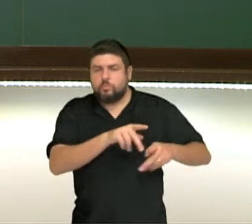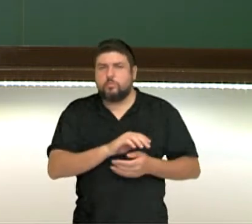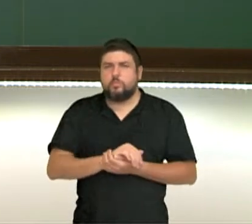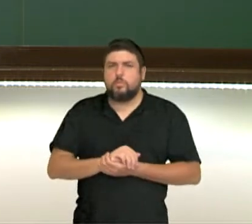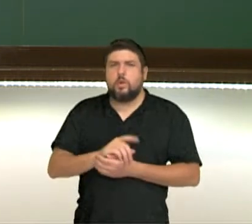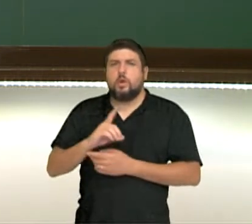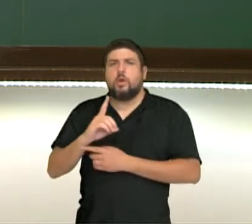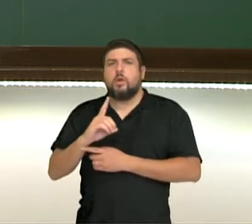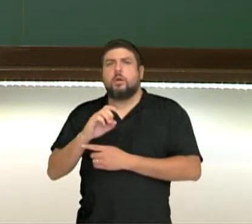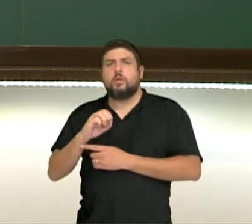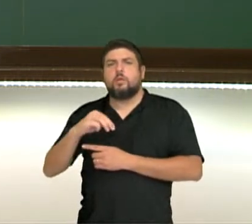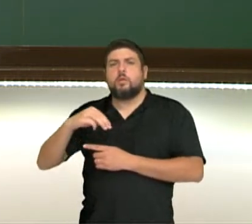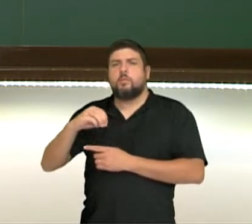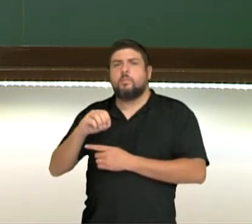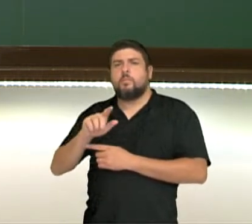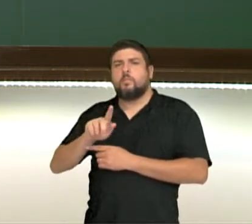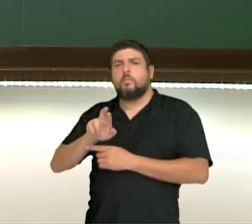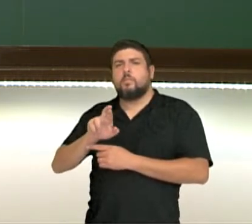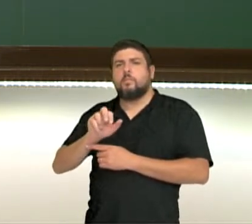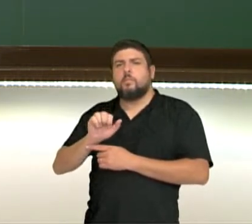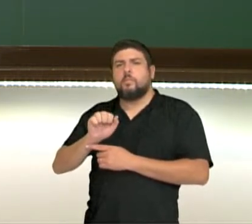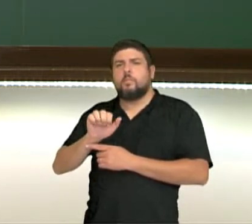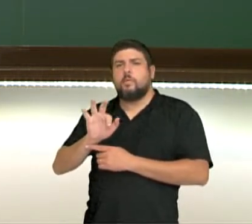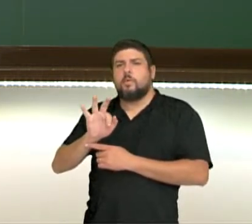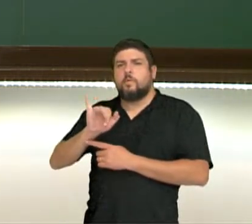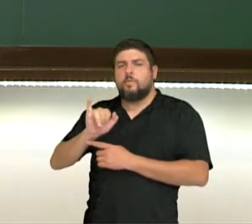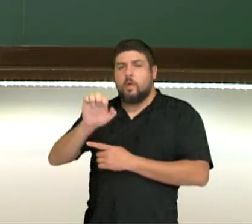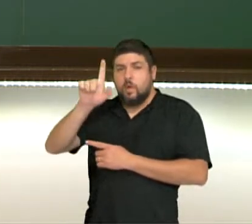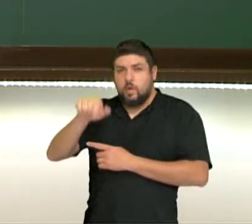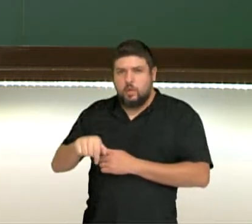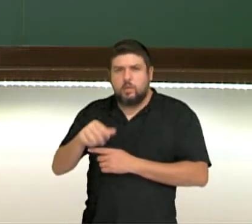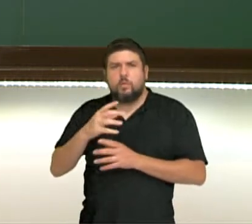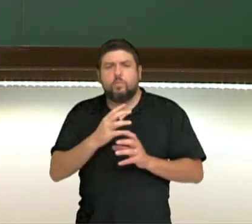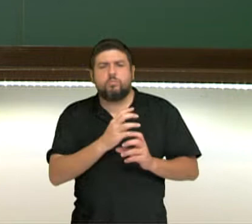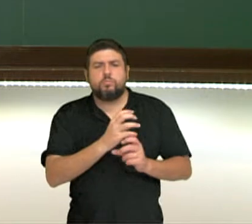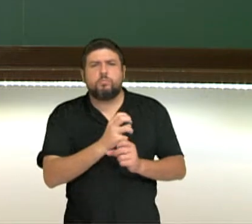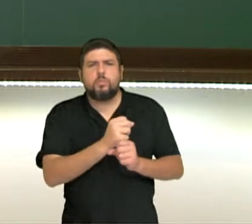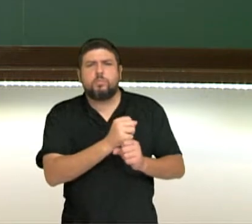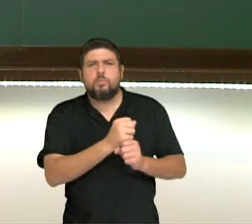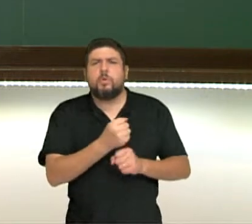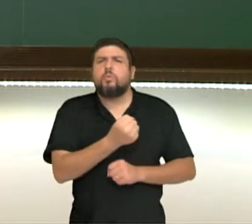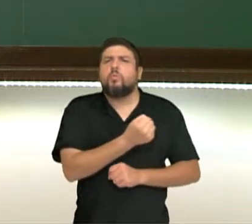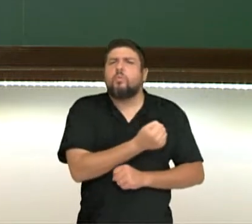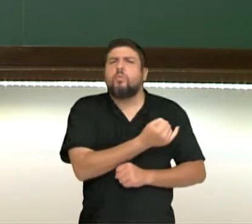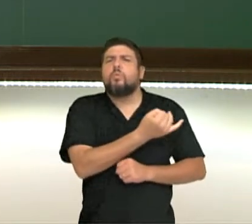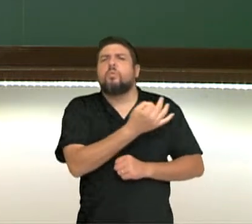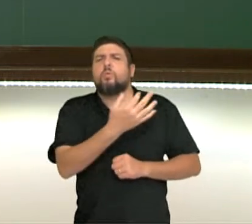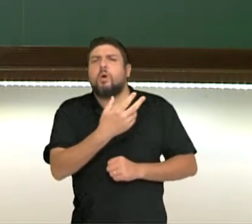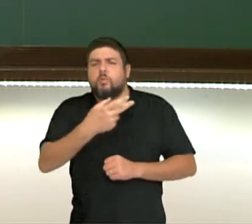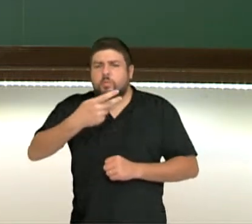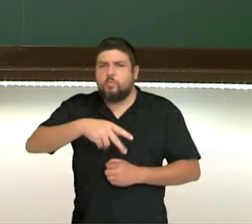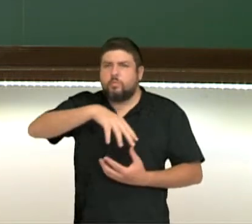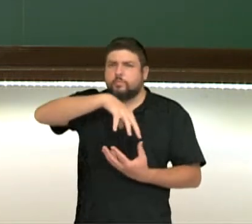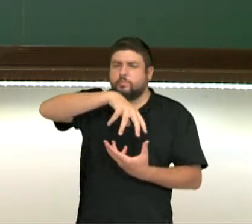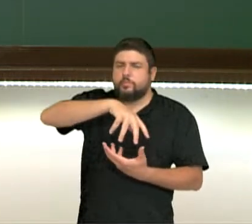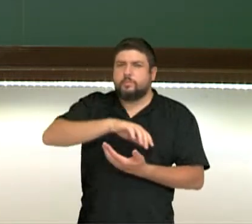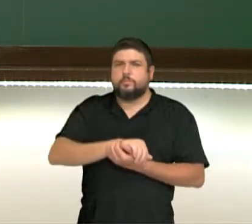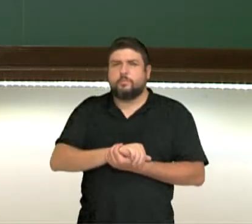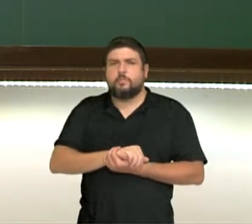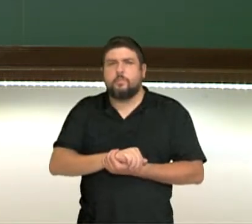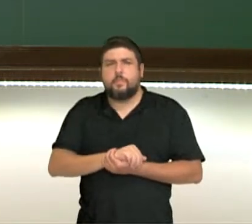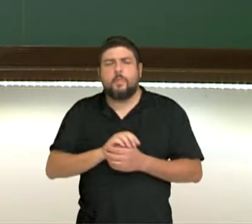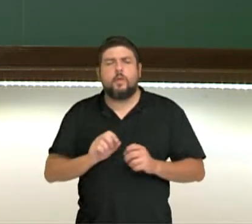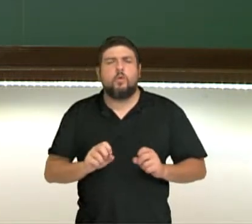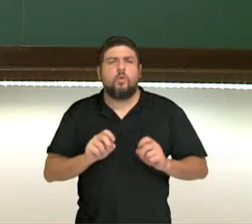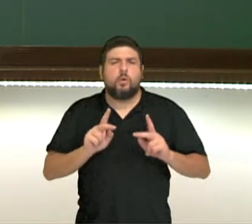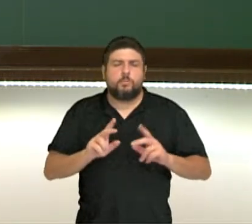quantidade de pessoas nesse imenso planeta que a gente vive que é o planeta terra tá E aí